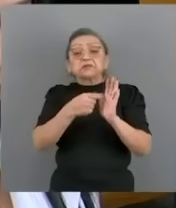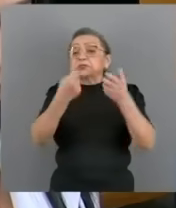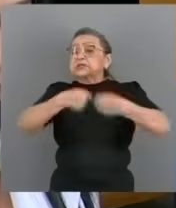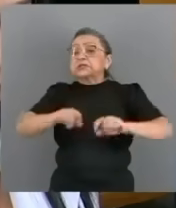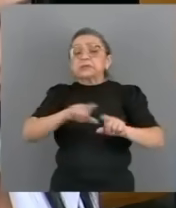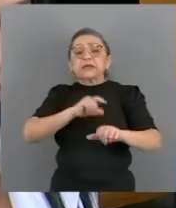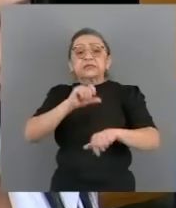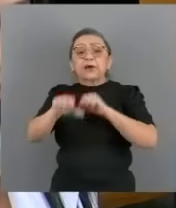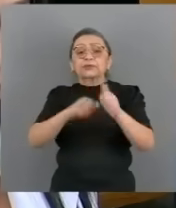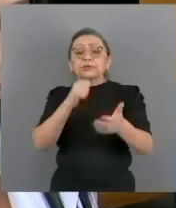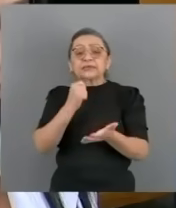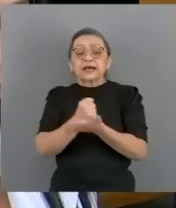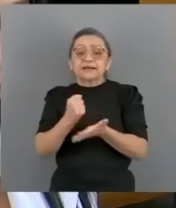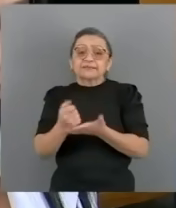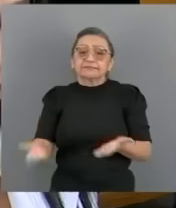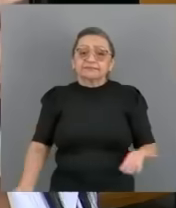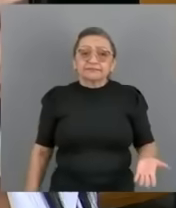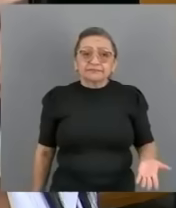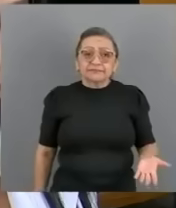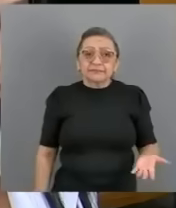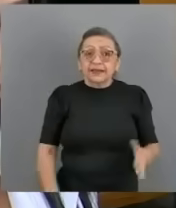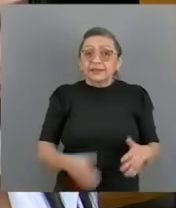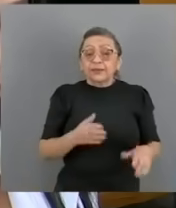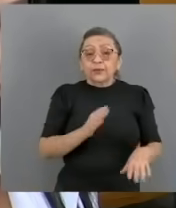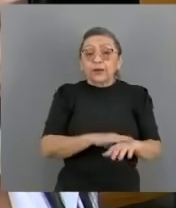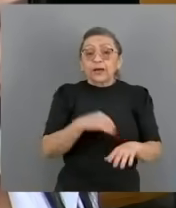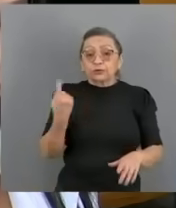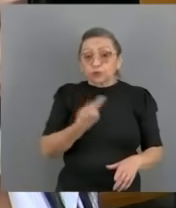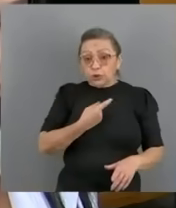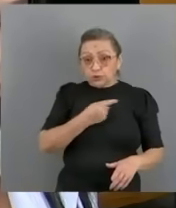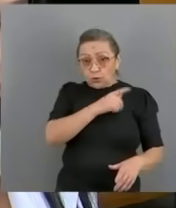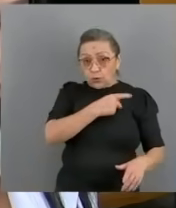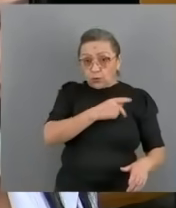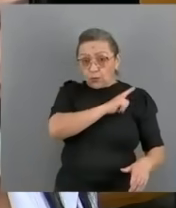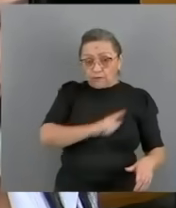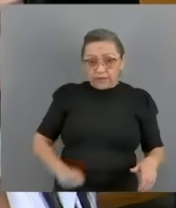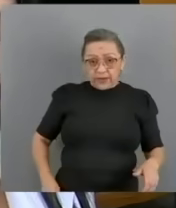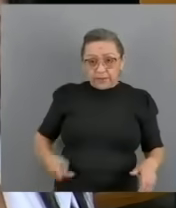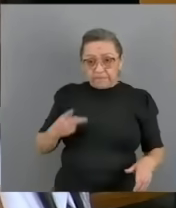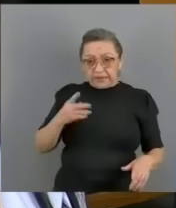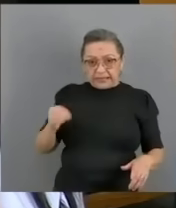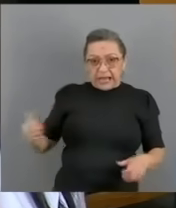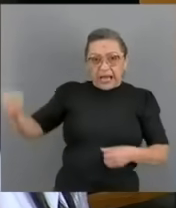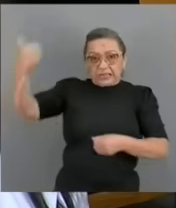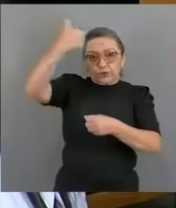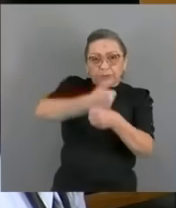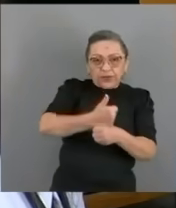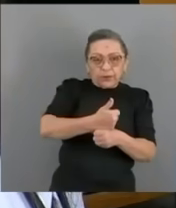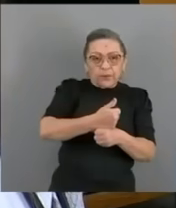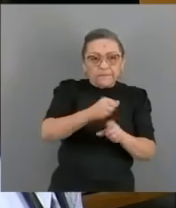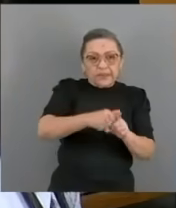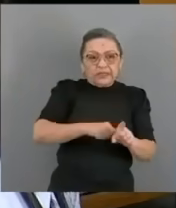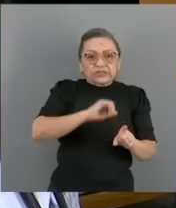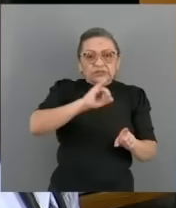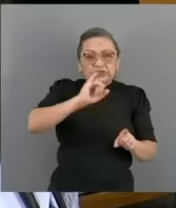revalidar a autorização. Então, quando nós assumimos o governo, em janeiro, a lei em